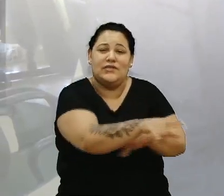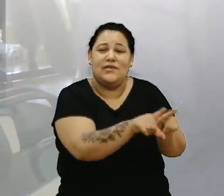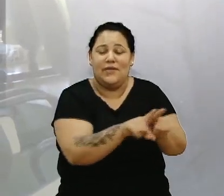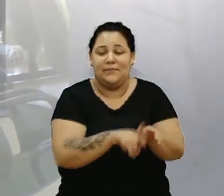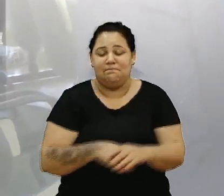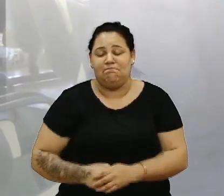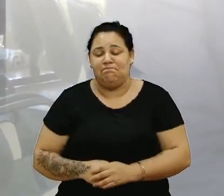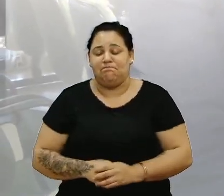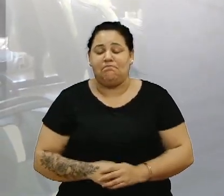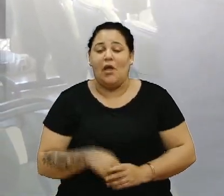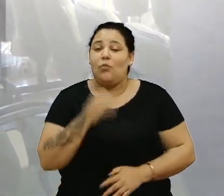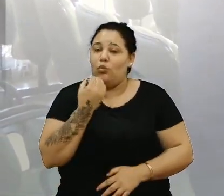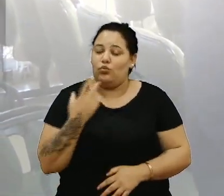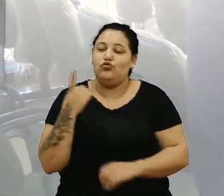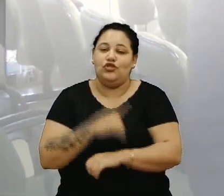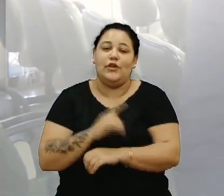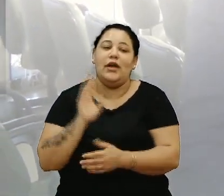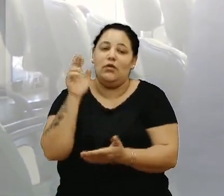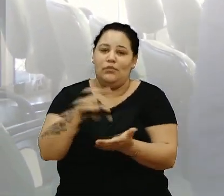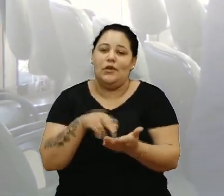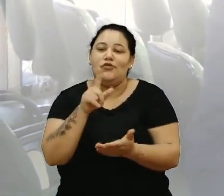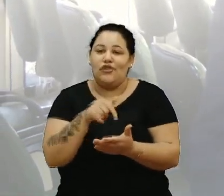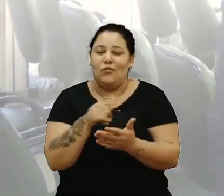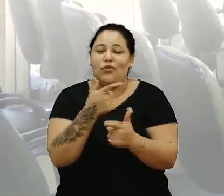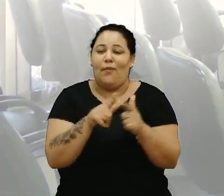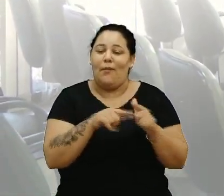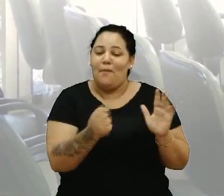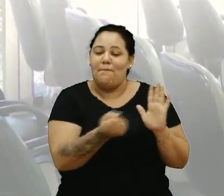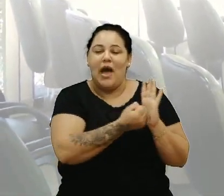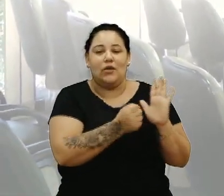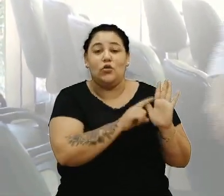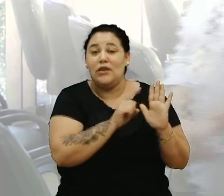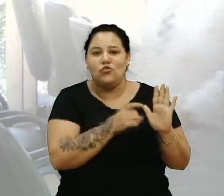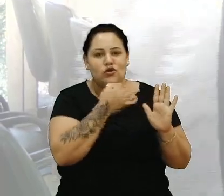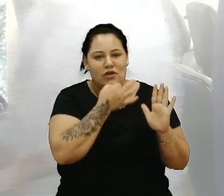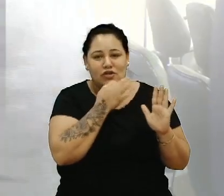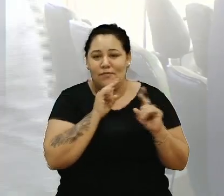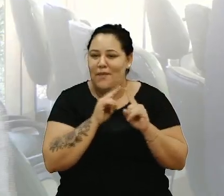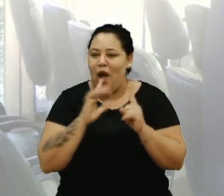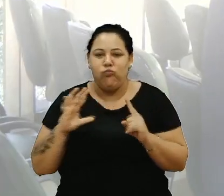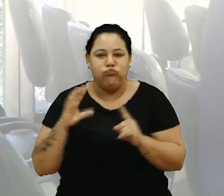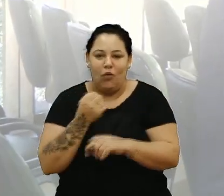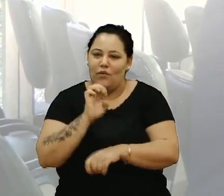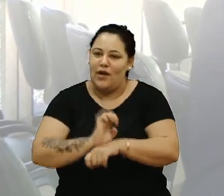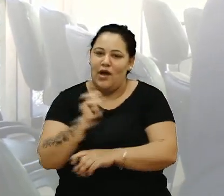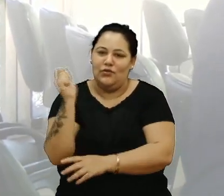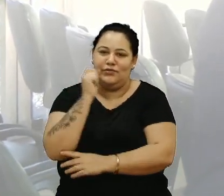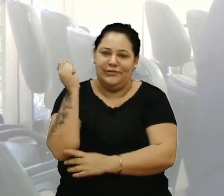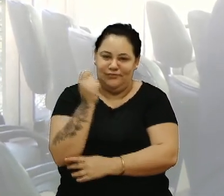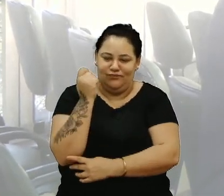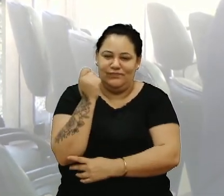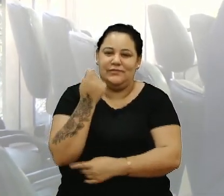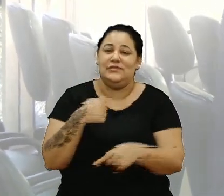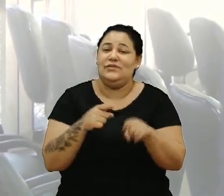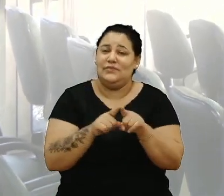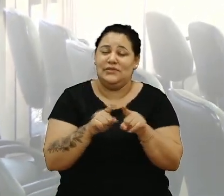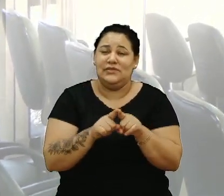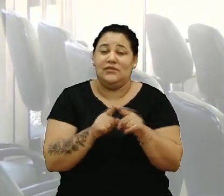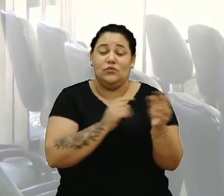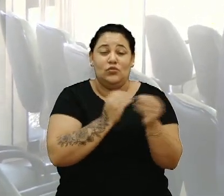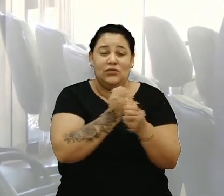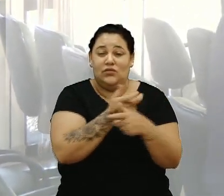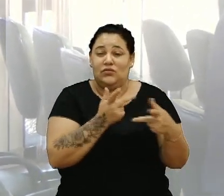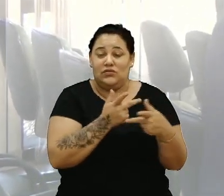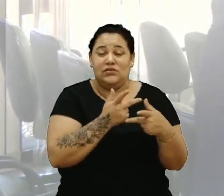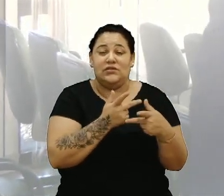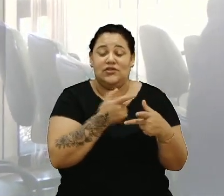Realmente é uma situação que impactou não só os caxienses, mas todo o estado do Rio Grande do Sul, e muitas, vamos dizer assim, situações nós vamos ter